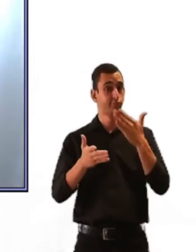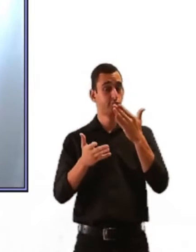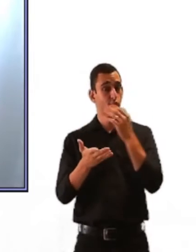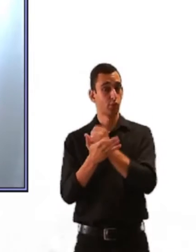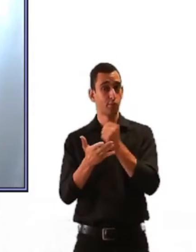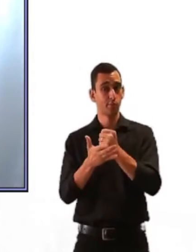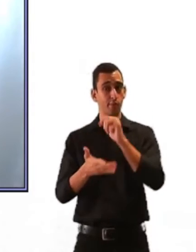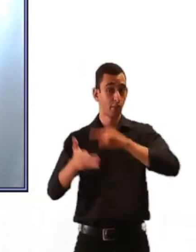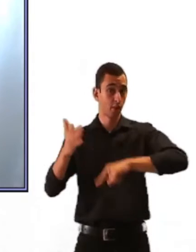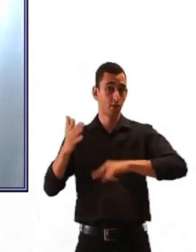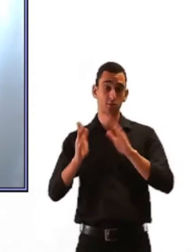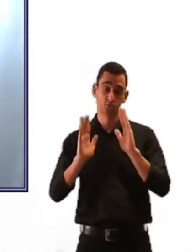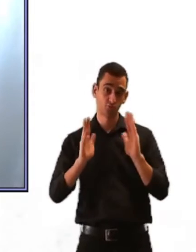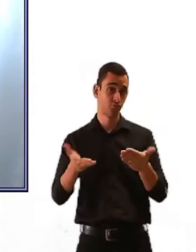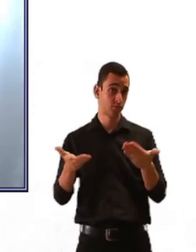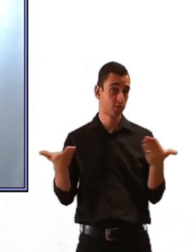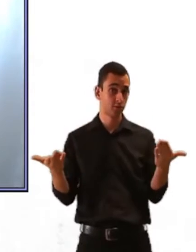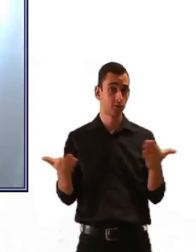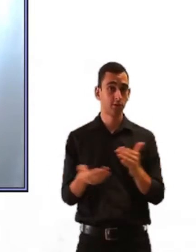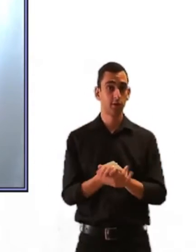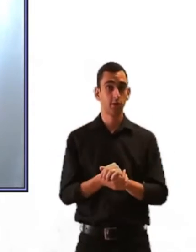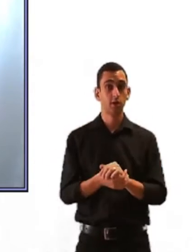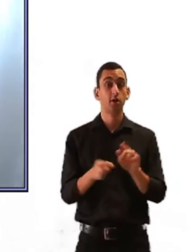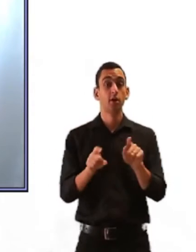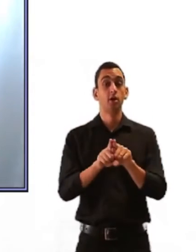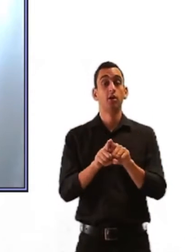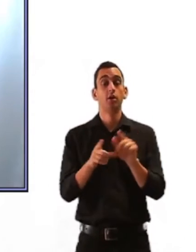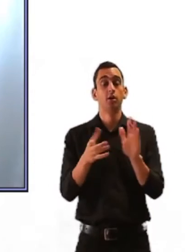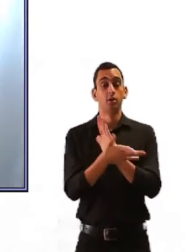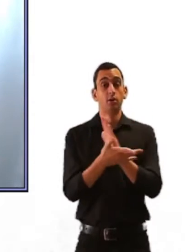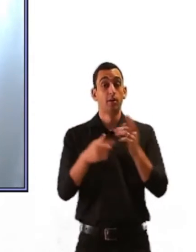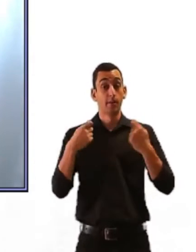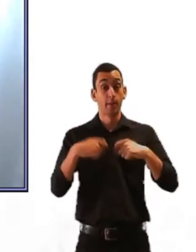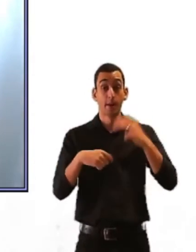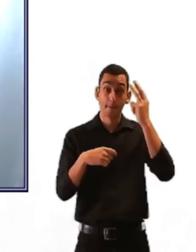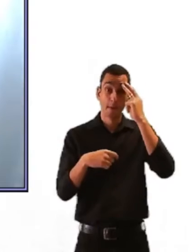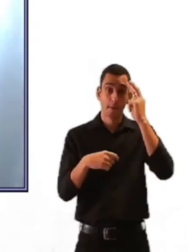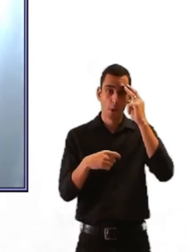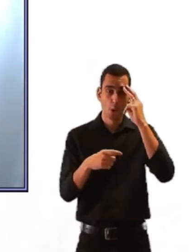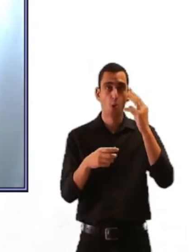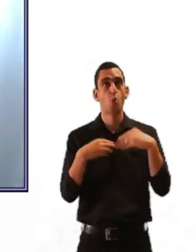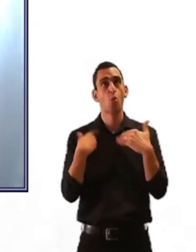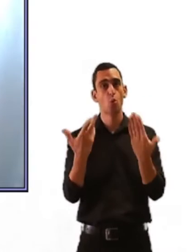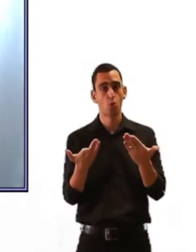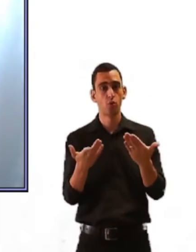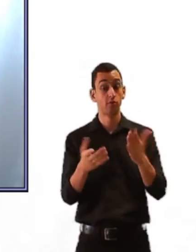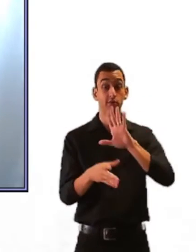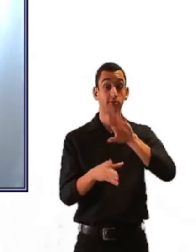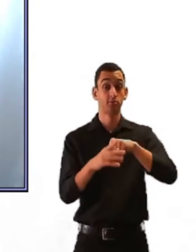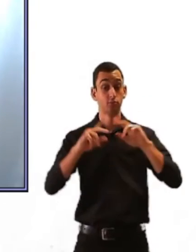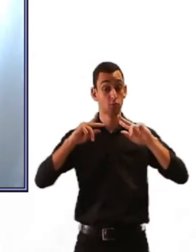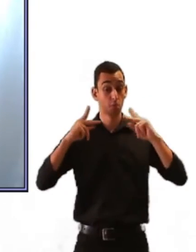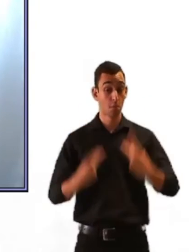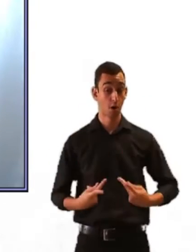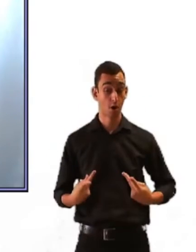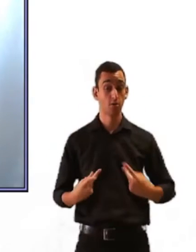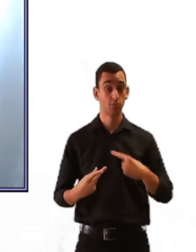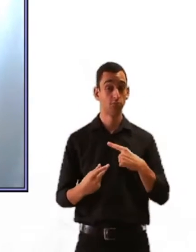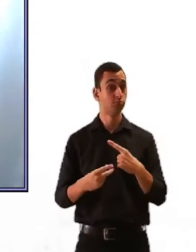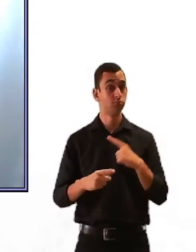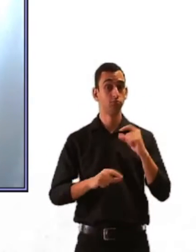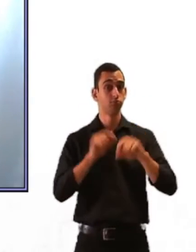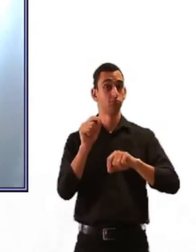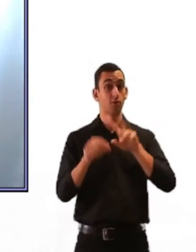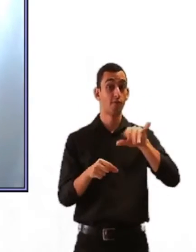ficar discutindo muito isso. Mas numa prova dependente da memória, em que vai ter uma atuação do ser humano para produzir esse meio